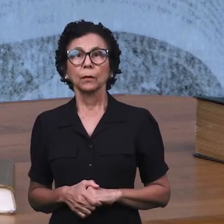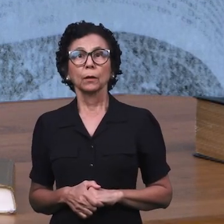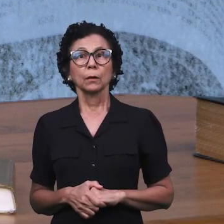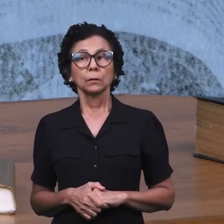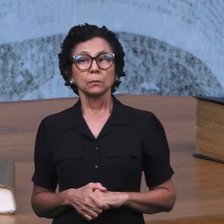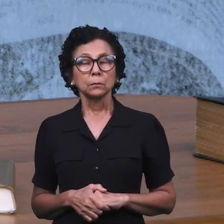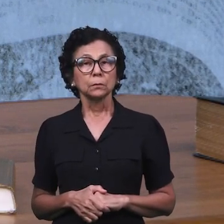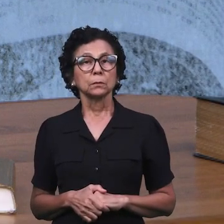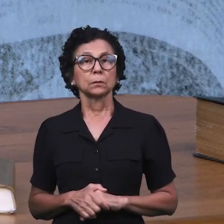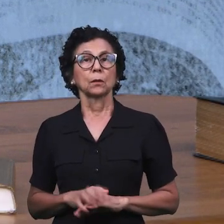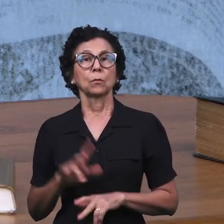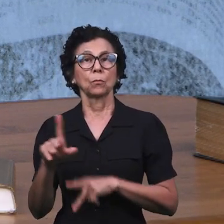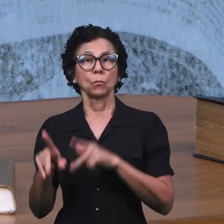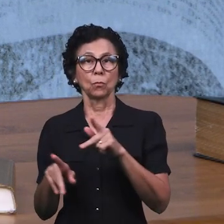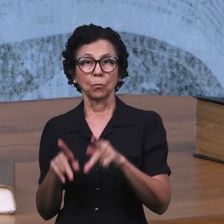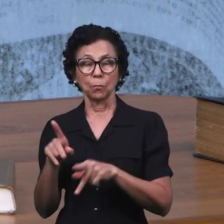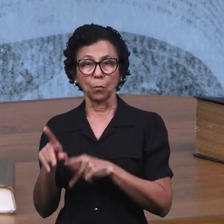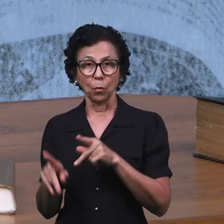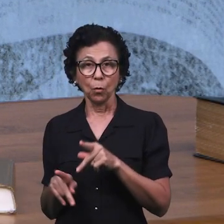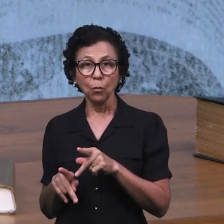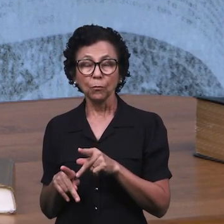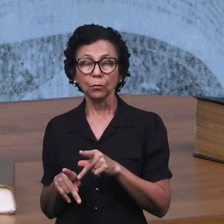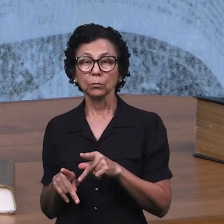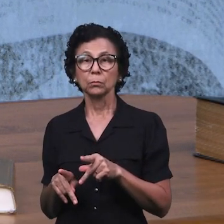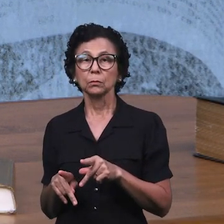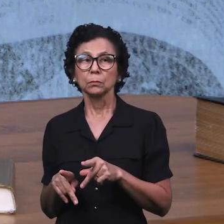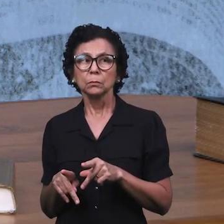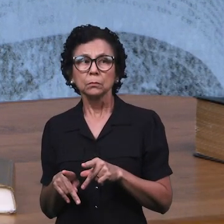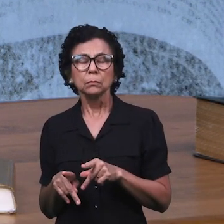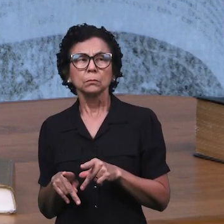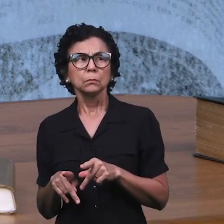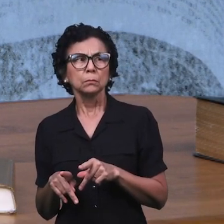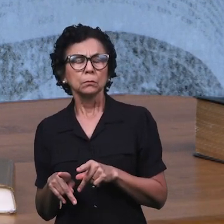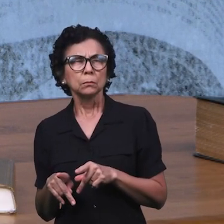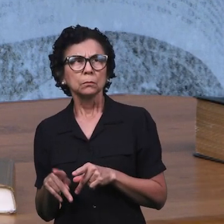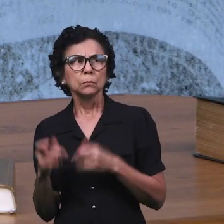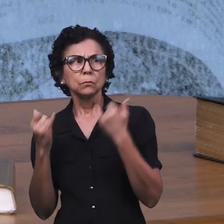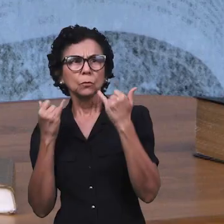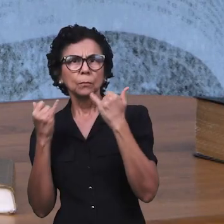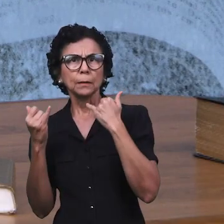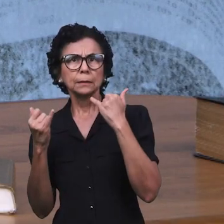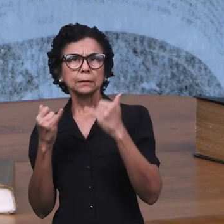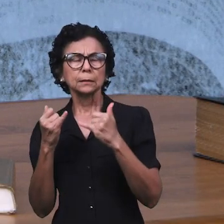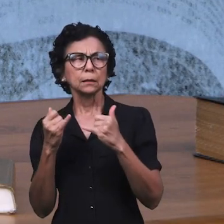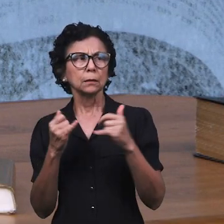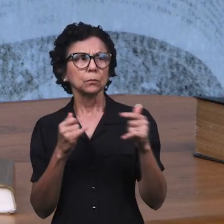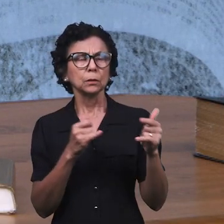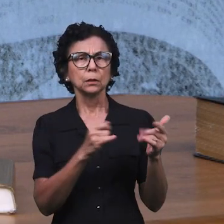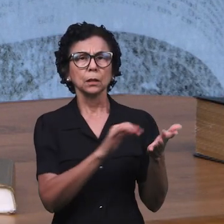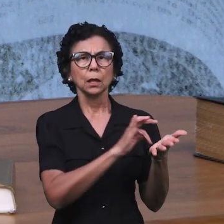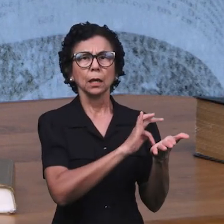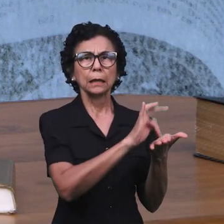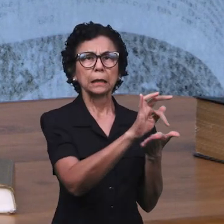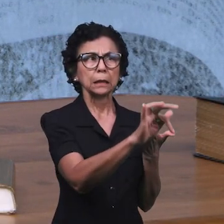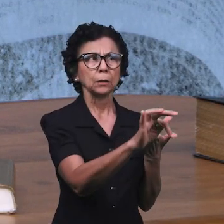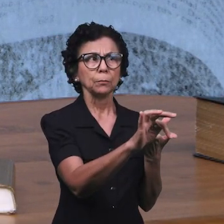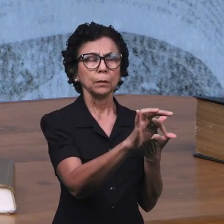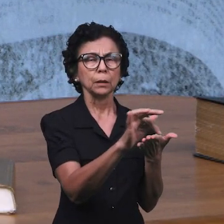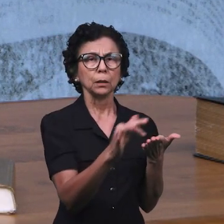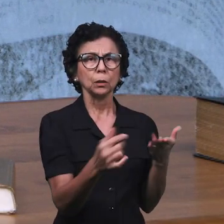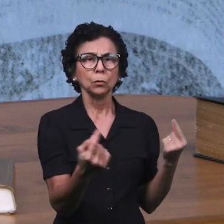os moradores de Jabes-Gileade, o que os filisteus fizeram a Saul, todo